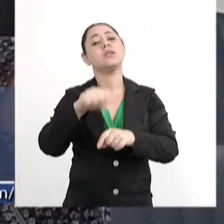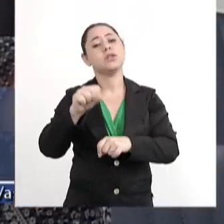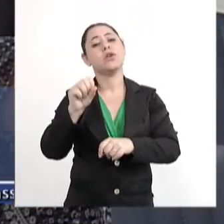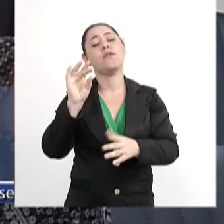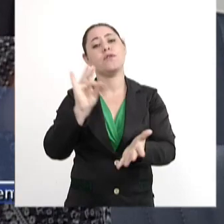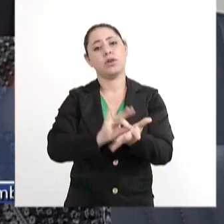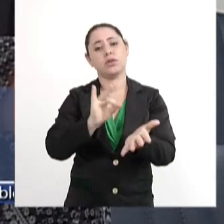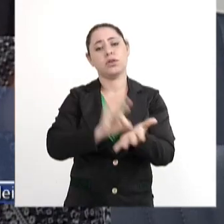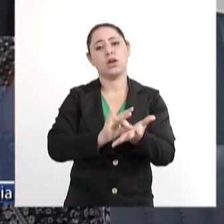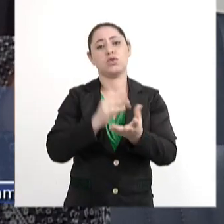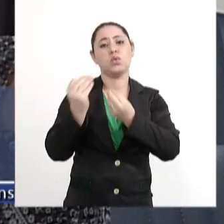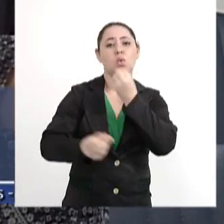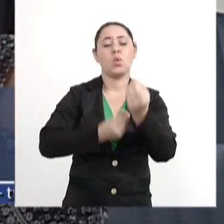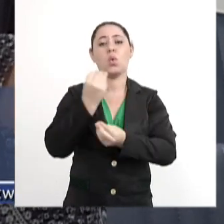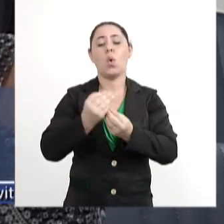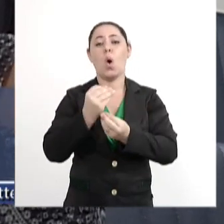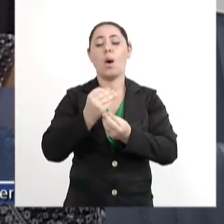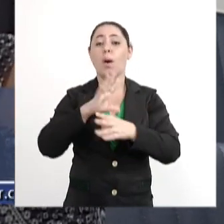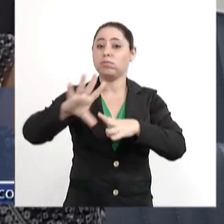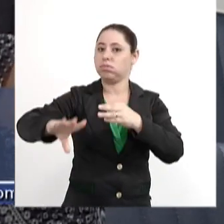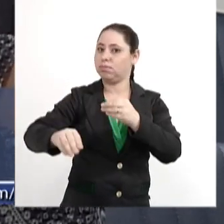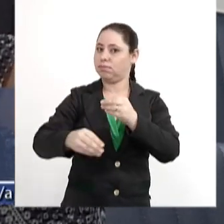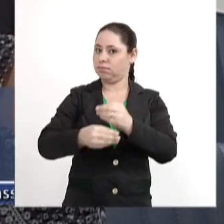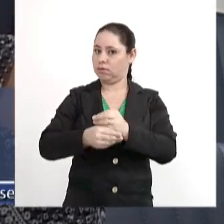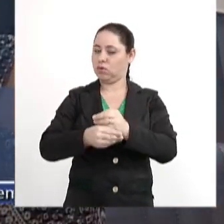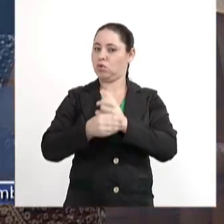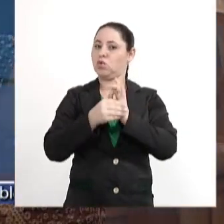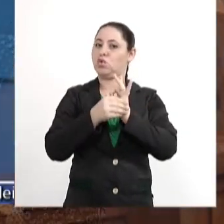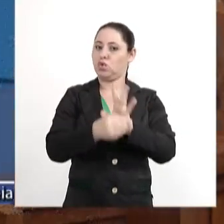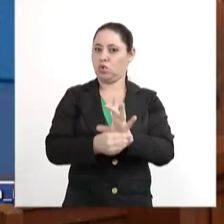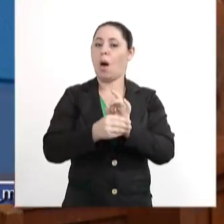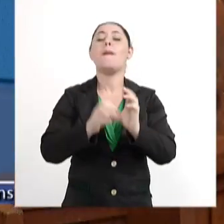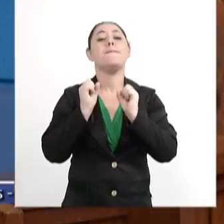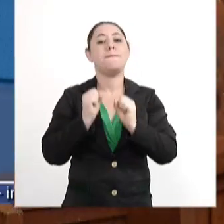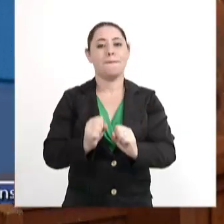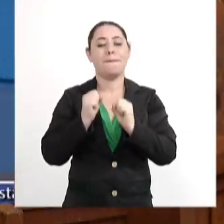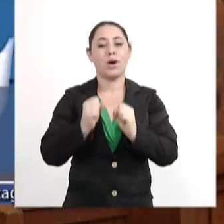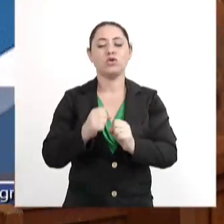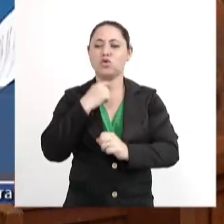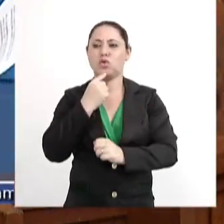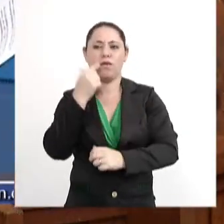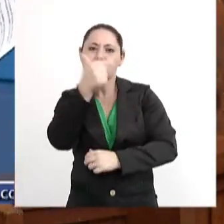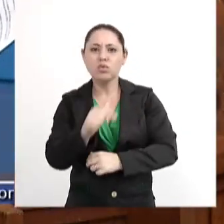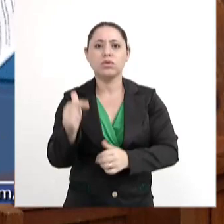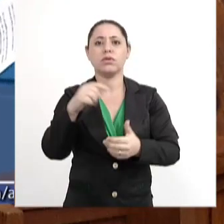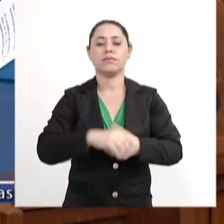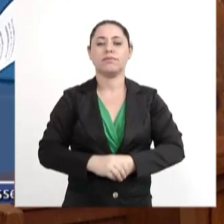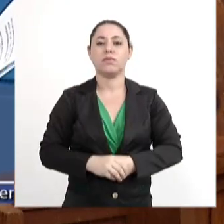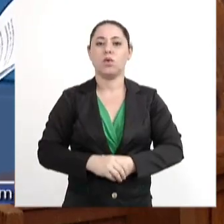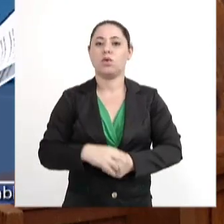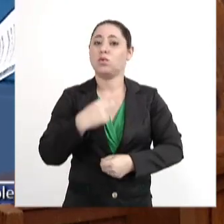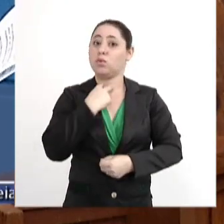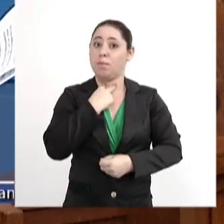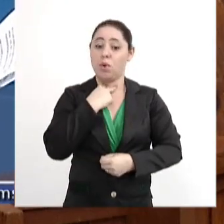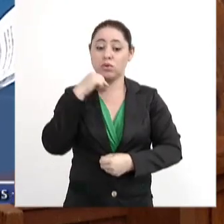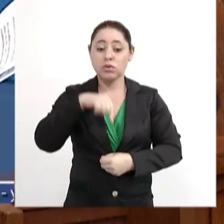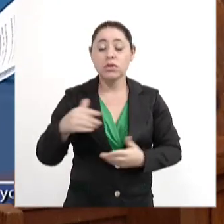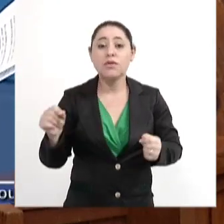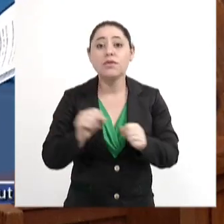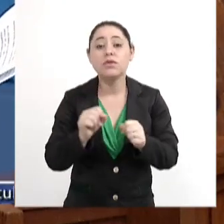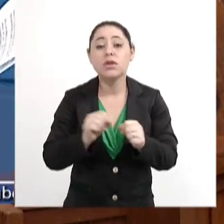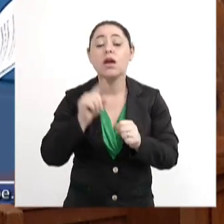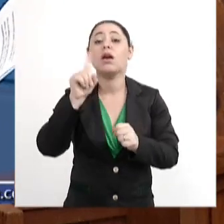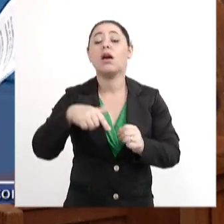de forma suplementar. Suplementar nós podemos, sem dúvida nenhuma. O que nós não podemos aqui